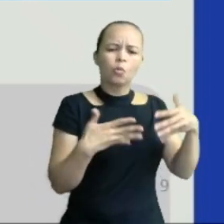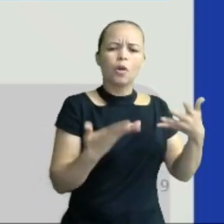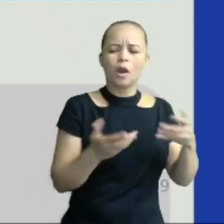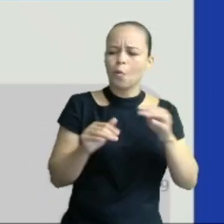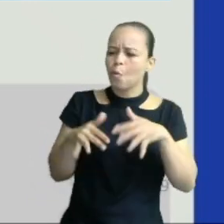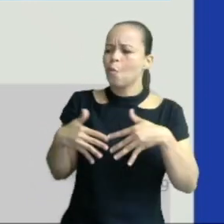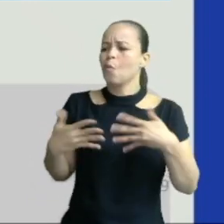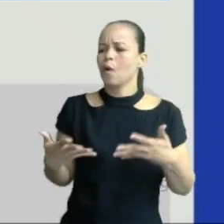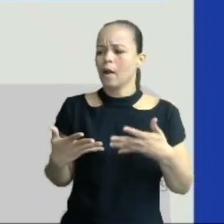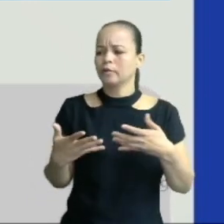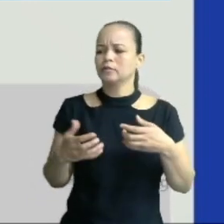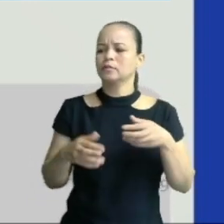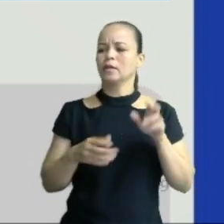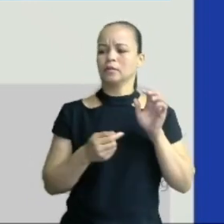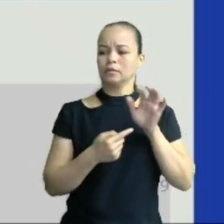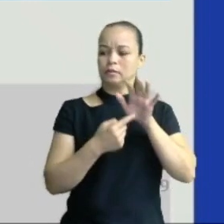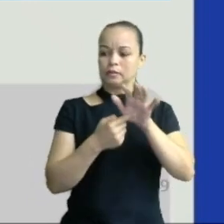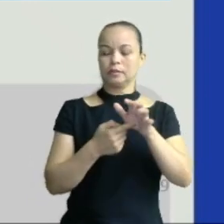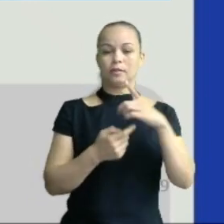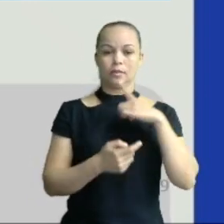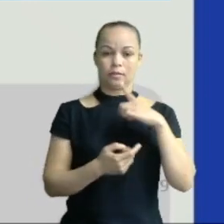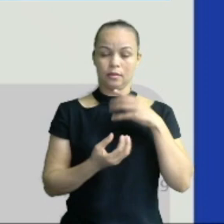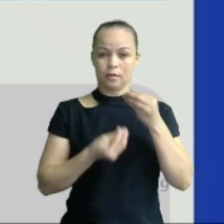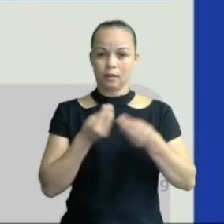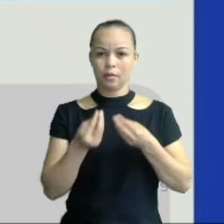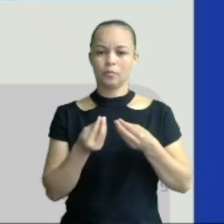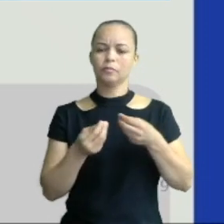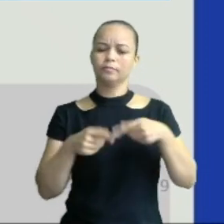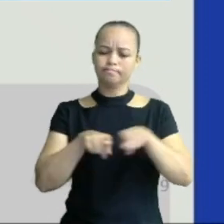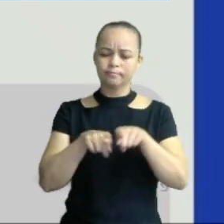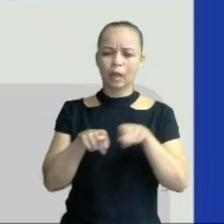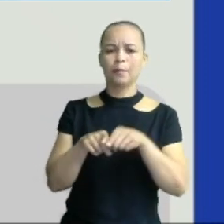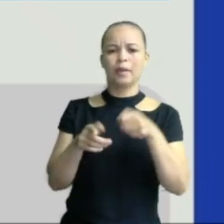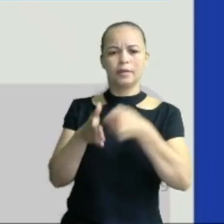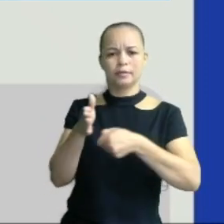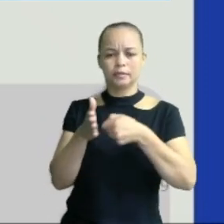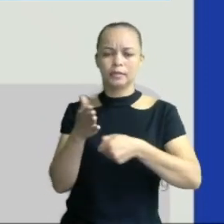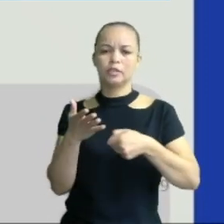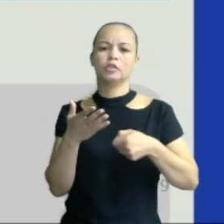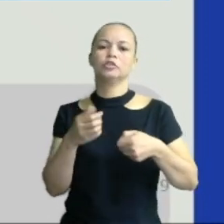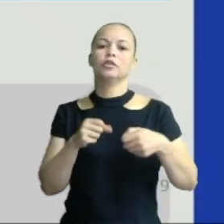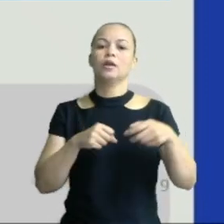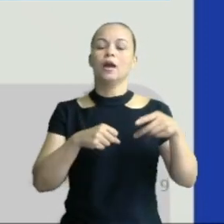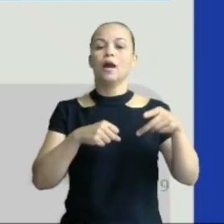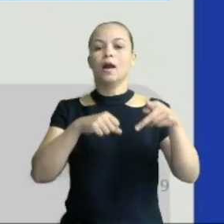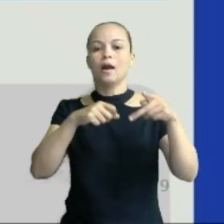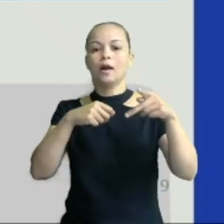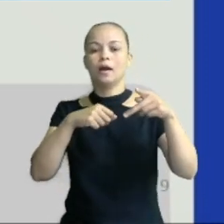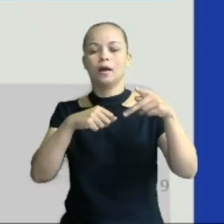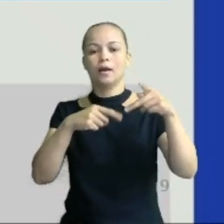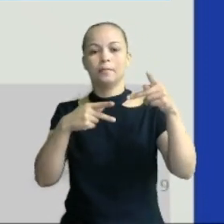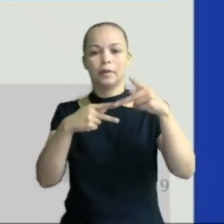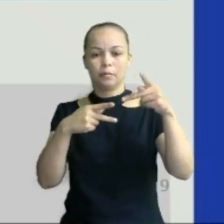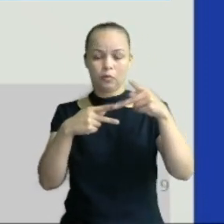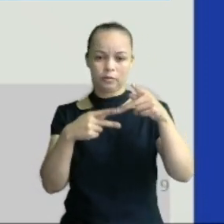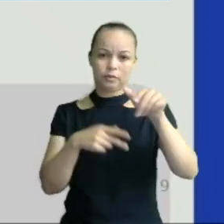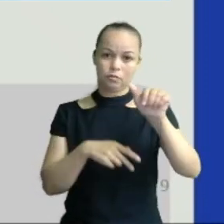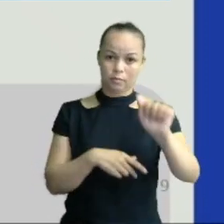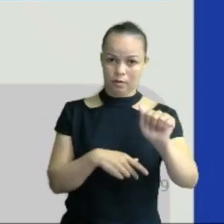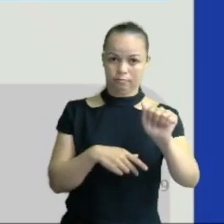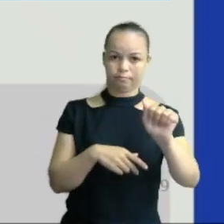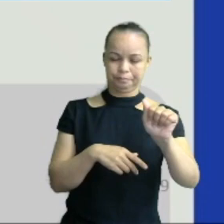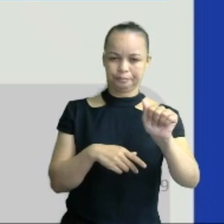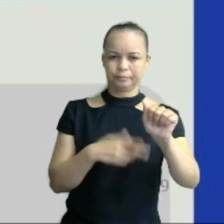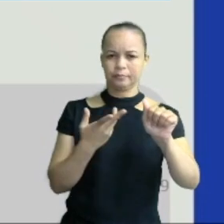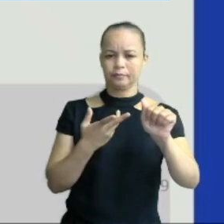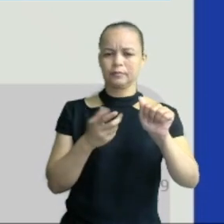de termo e eles também exigem a preposição a. Ou seja, a